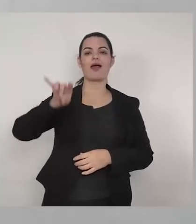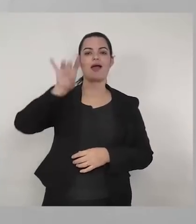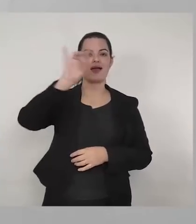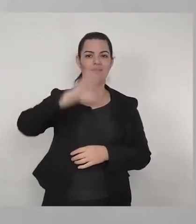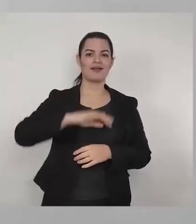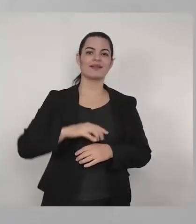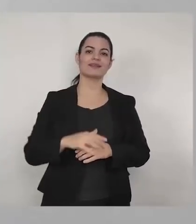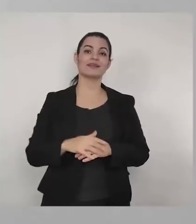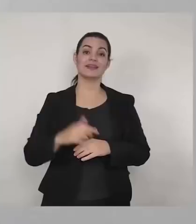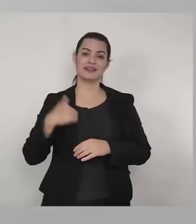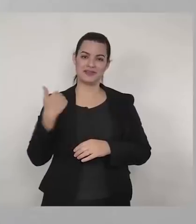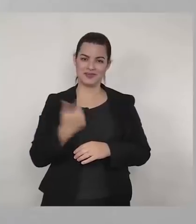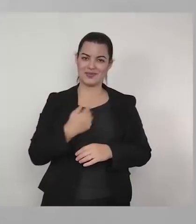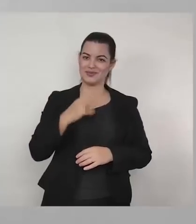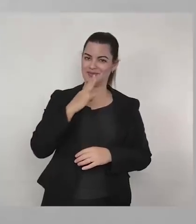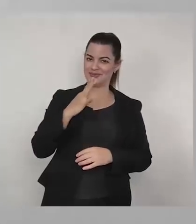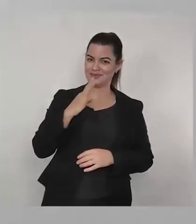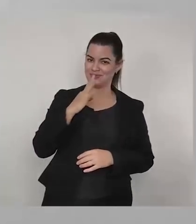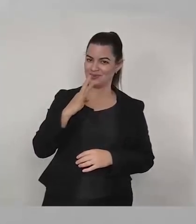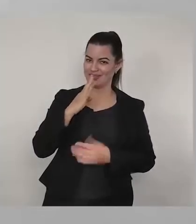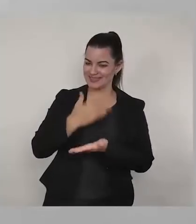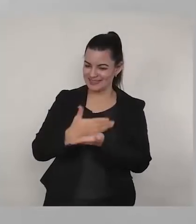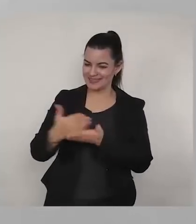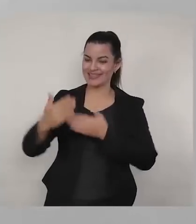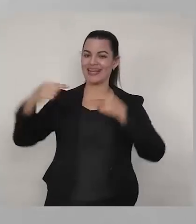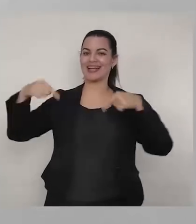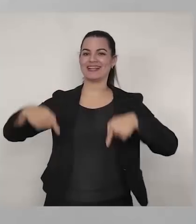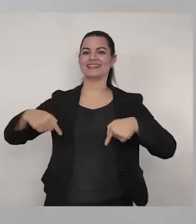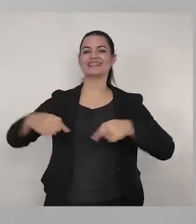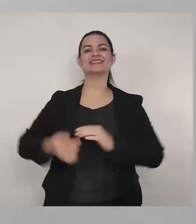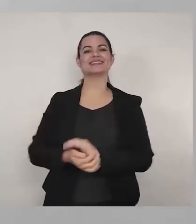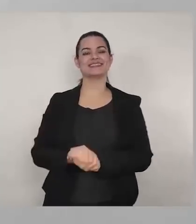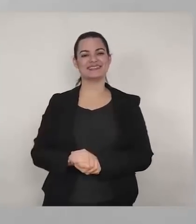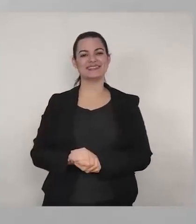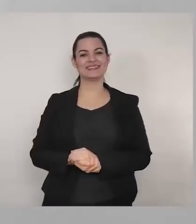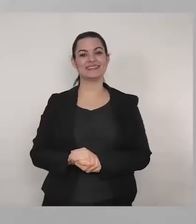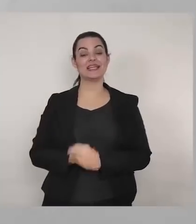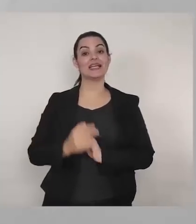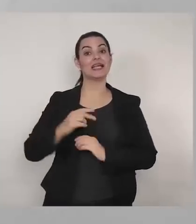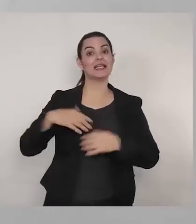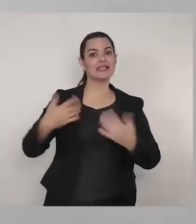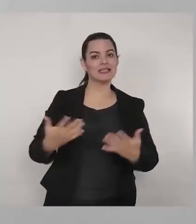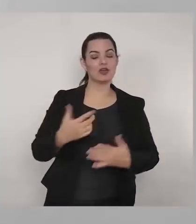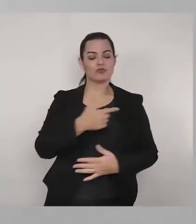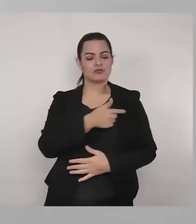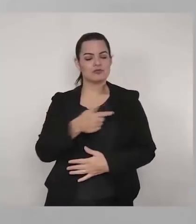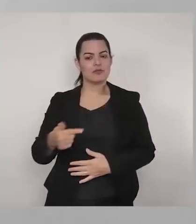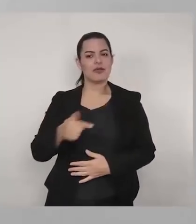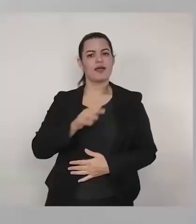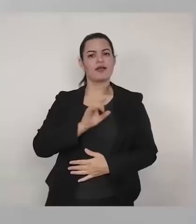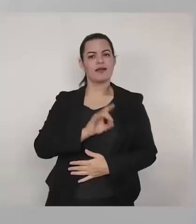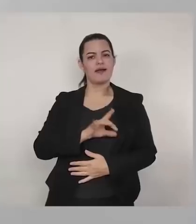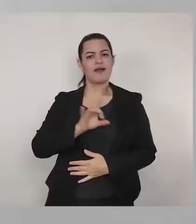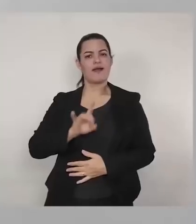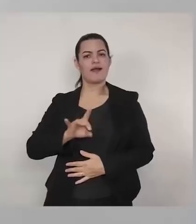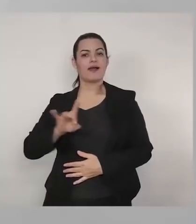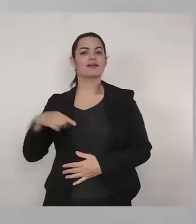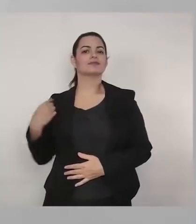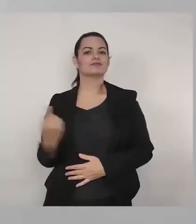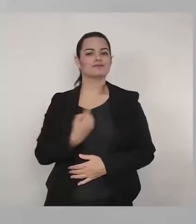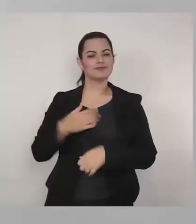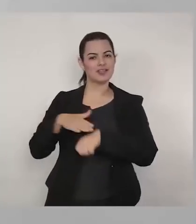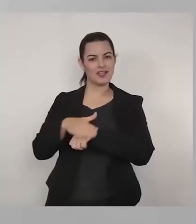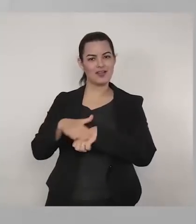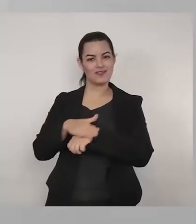que passarão aqui nos nossos encontros. Então, a cada semana, nós vamos